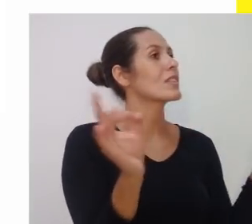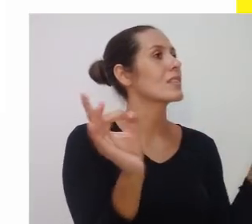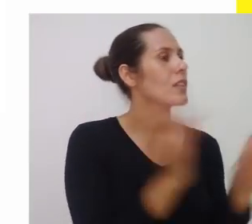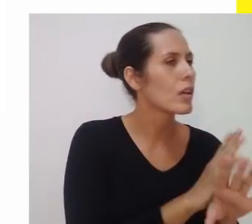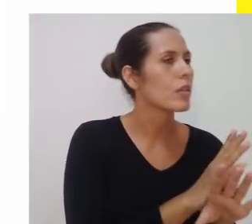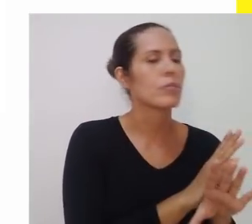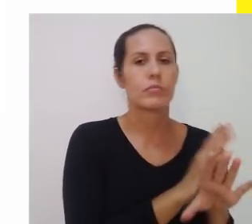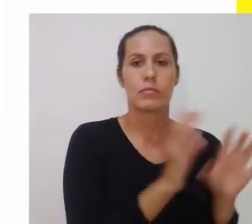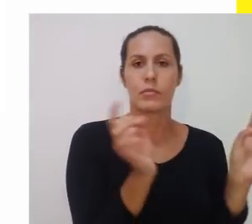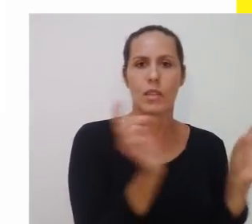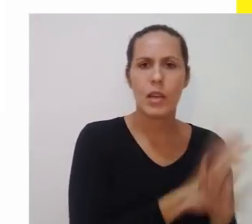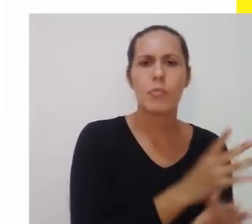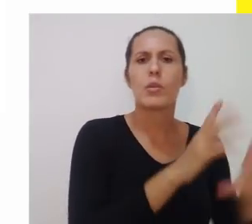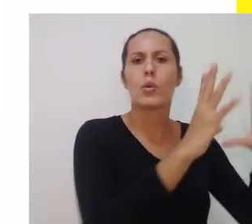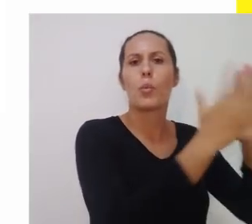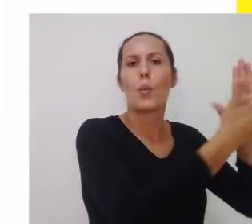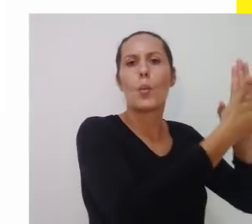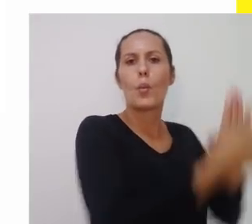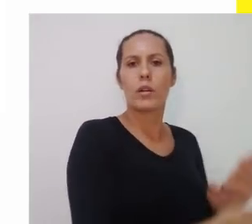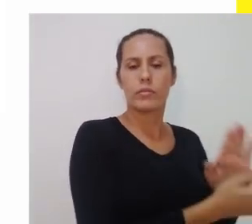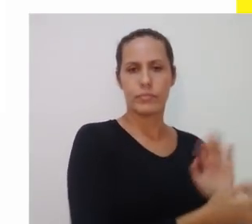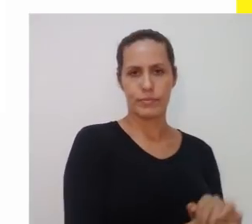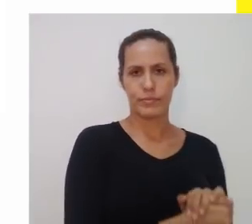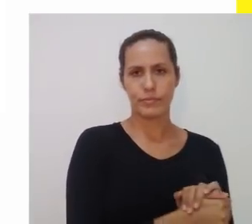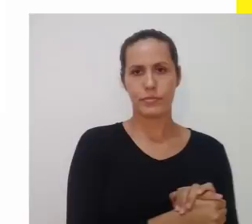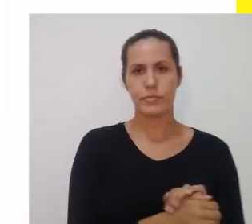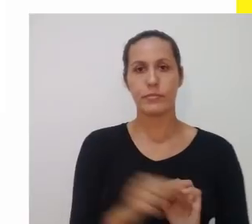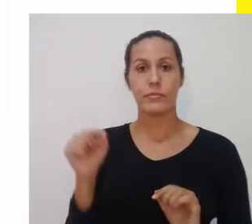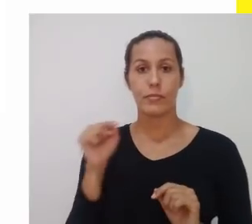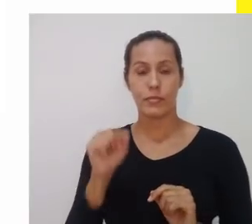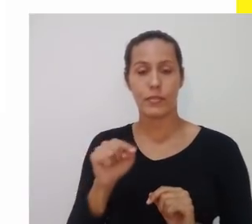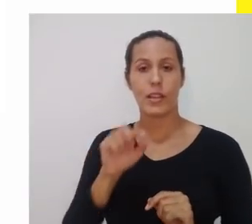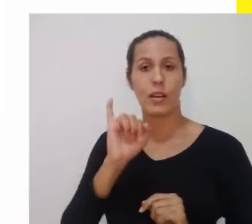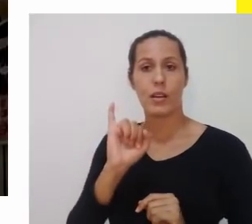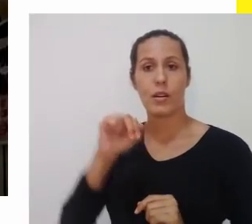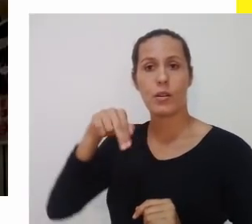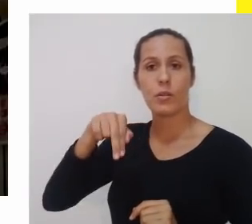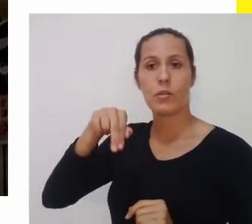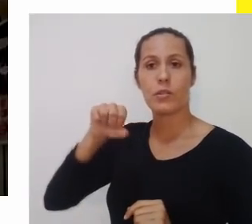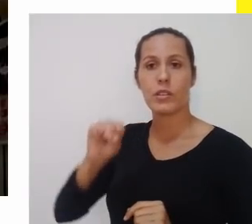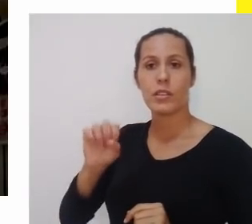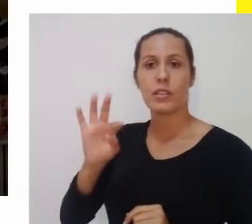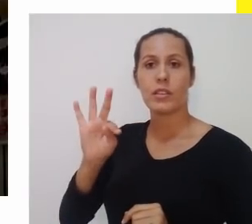retiradas. Se elas são instaladas, é por isso que se chama instalação. Está aí,